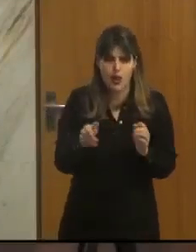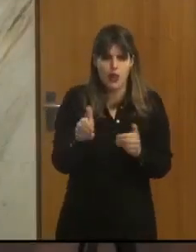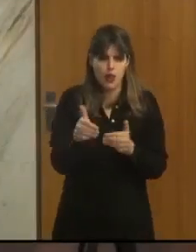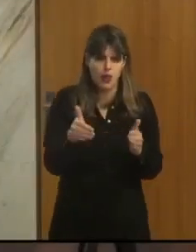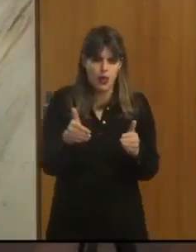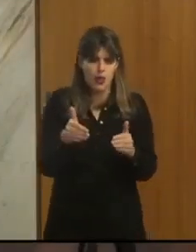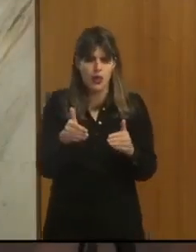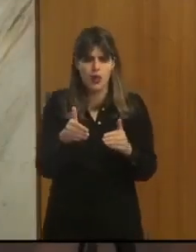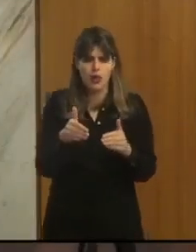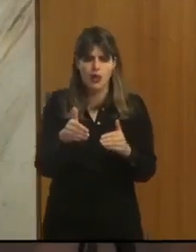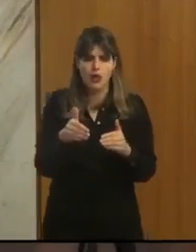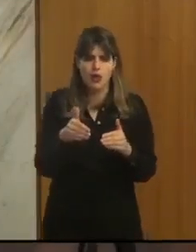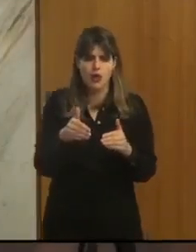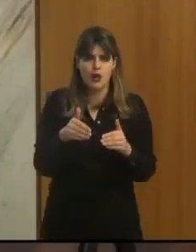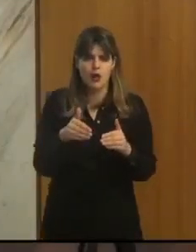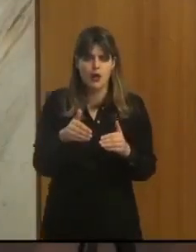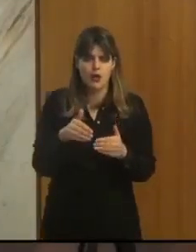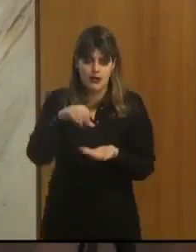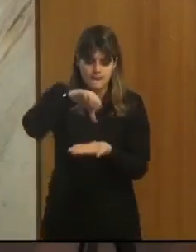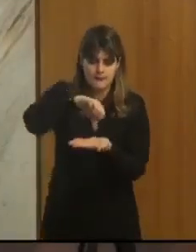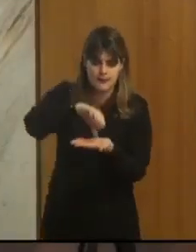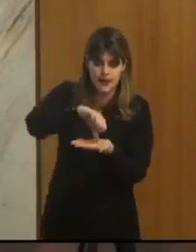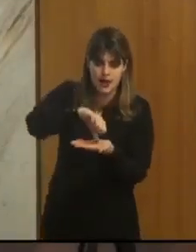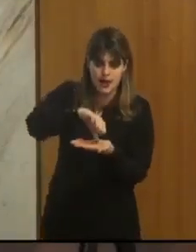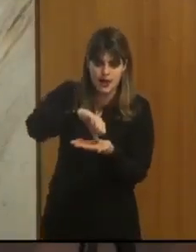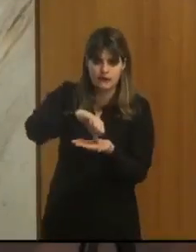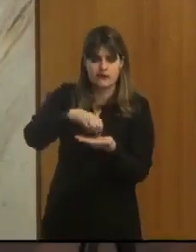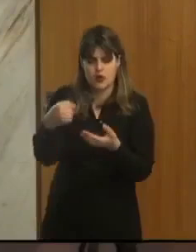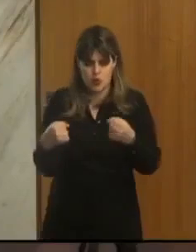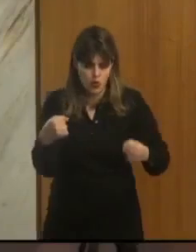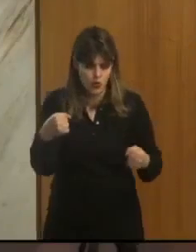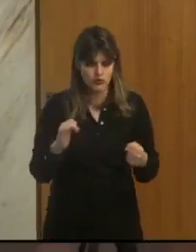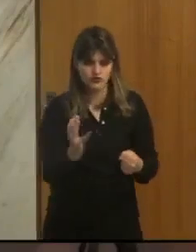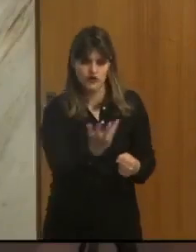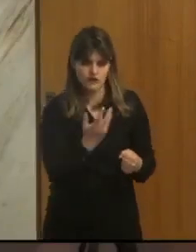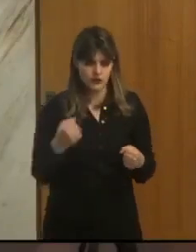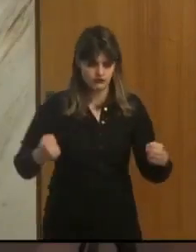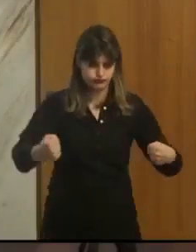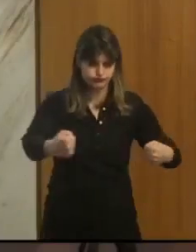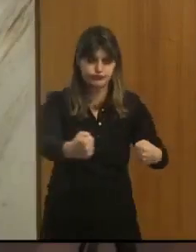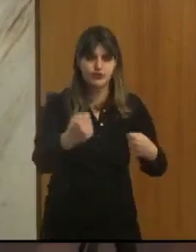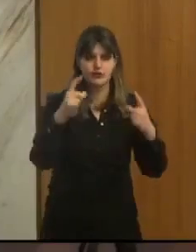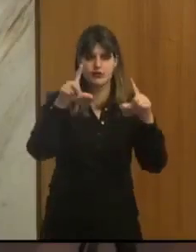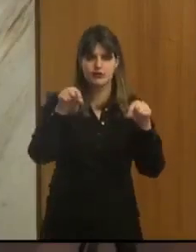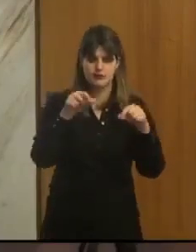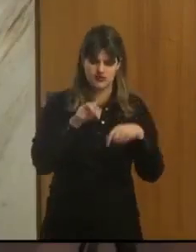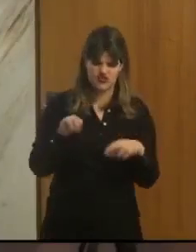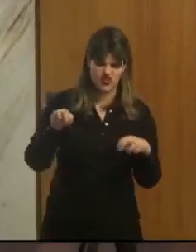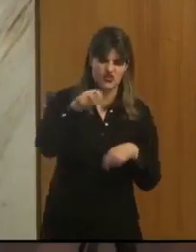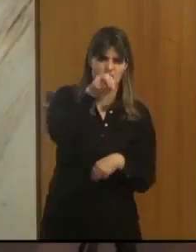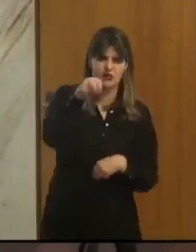cujo acesso estaria para a praça que está hoje, mas era um alpendre com colunas à volta, com o coro alto, com uma escadaria, com a